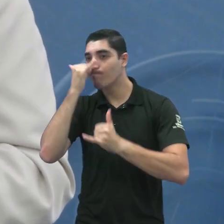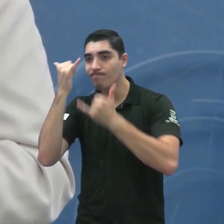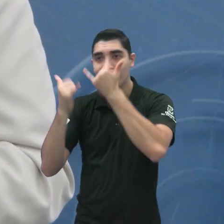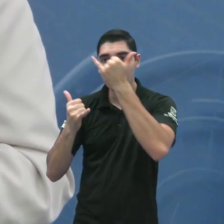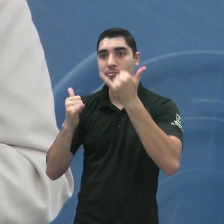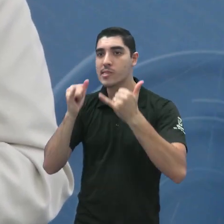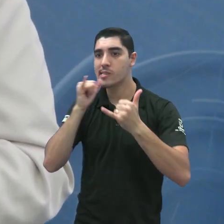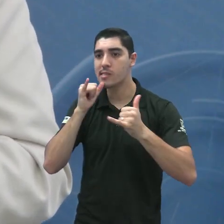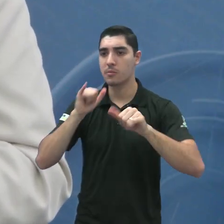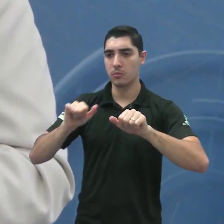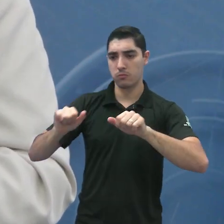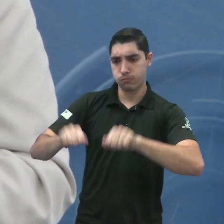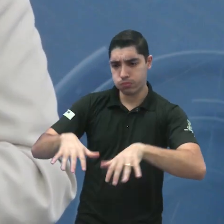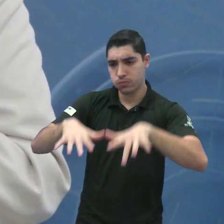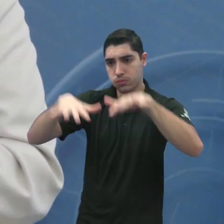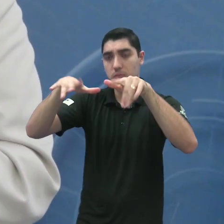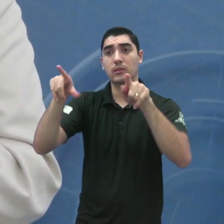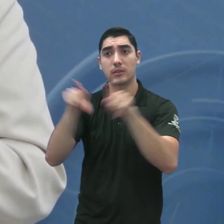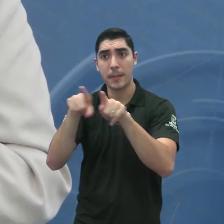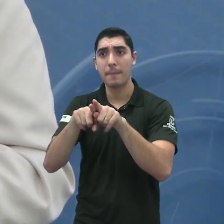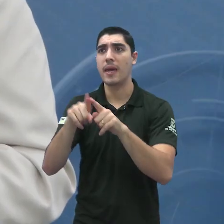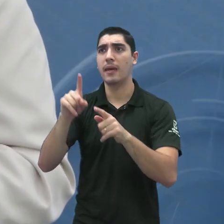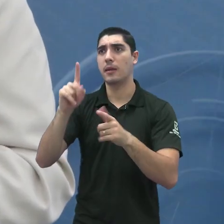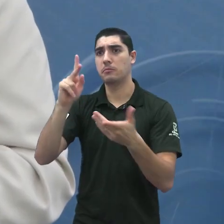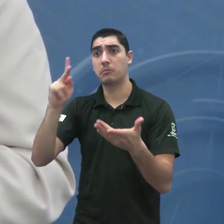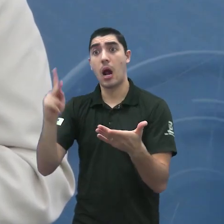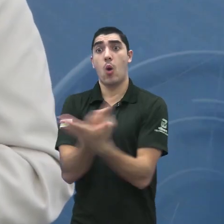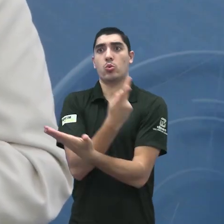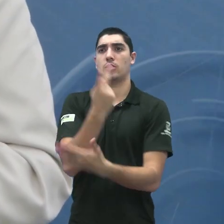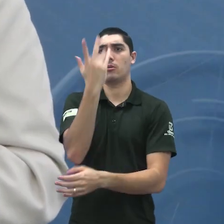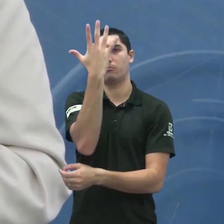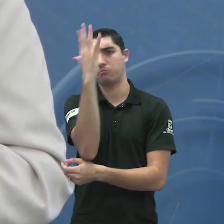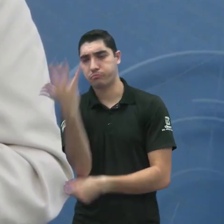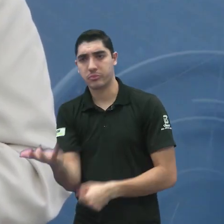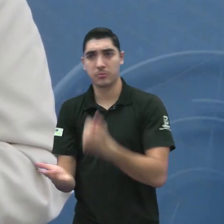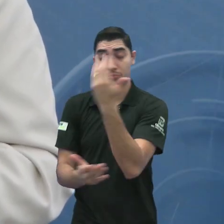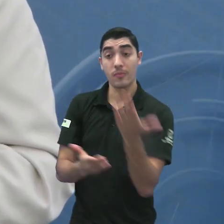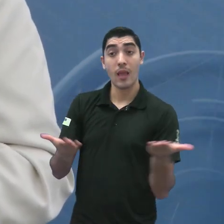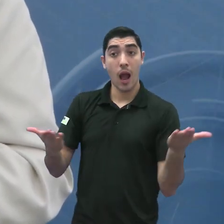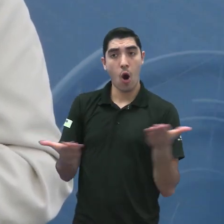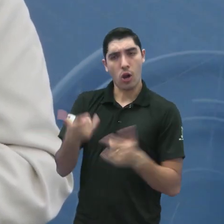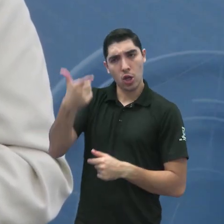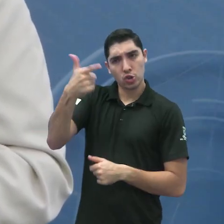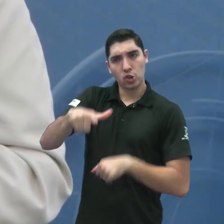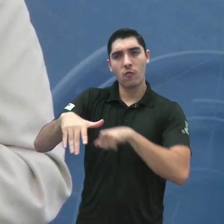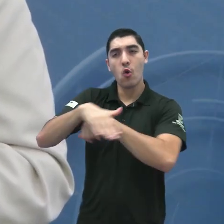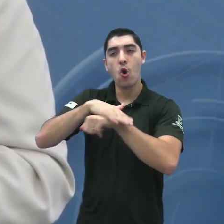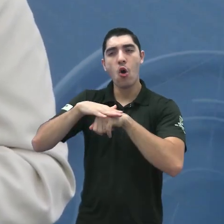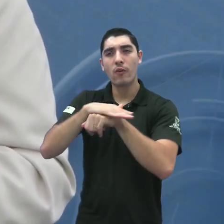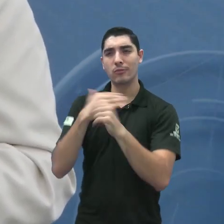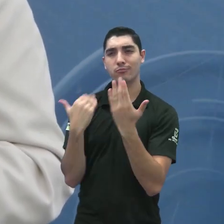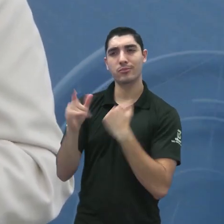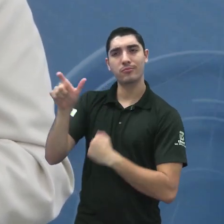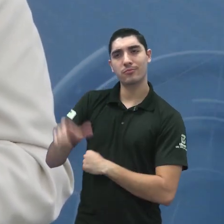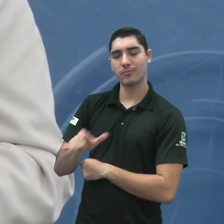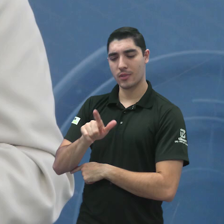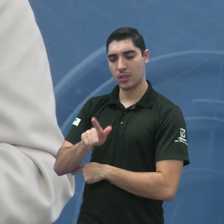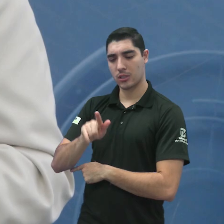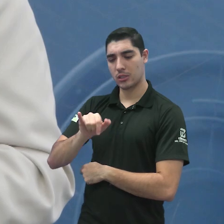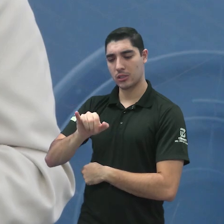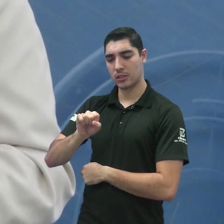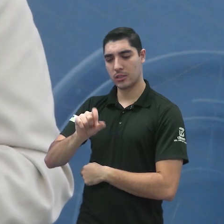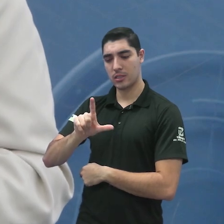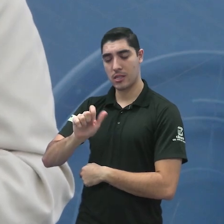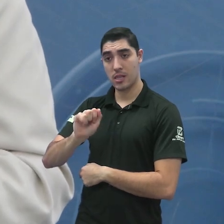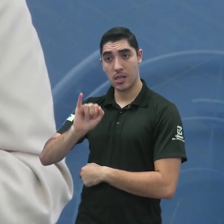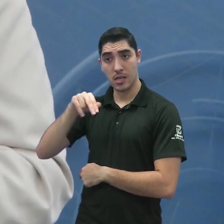desastres naturais. A nossa equipe volta a falar com a Gislaine, que já participou aqui no segundo bloco. Ela atua na